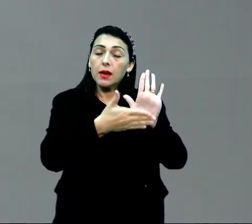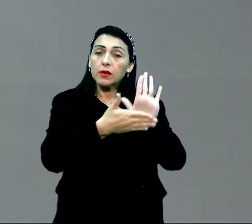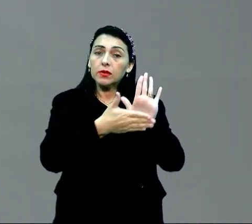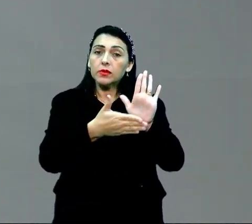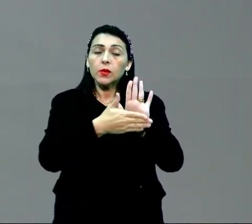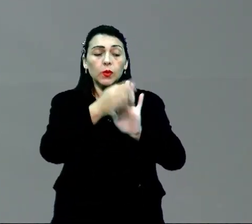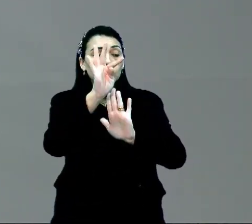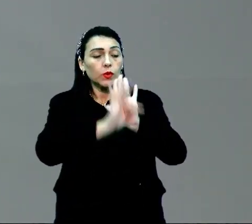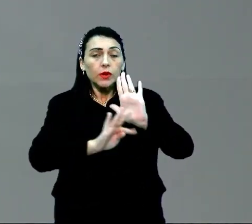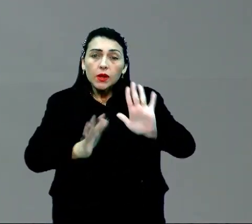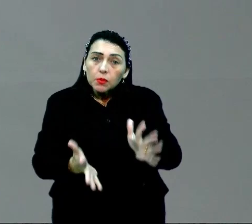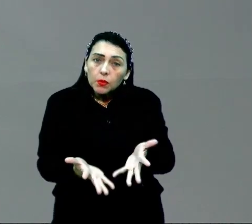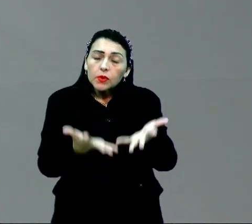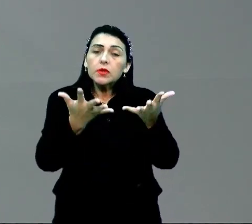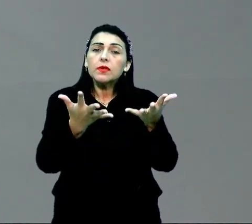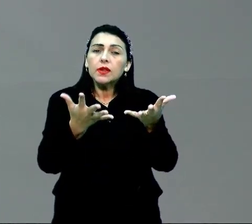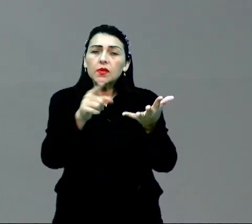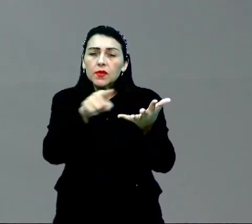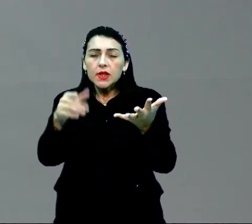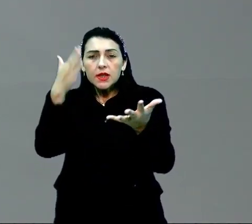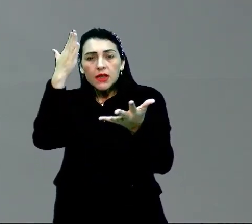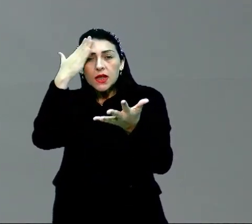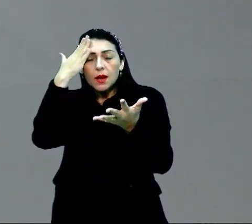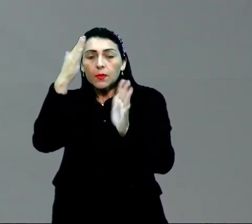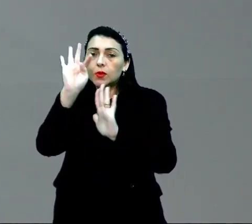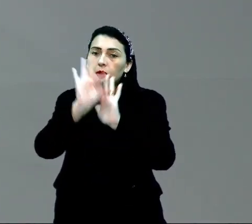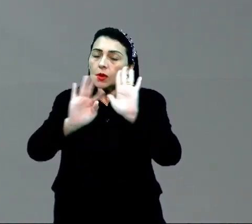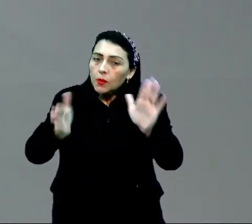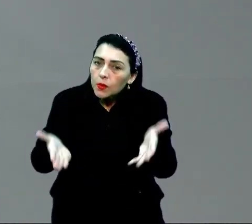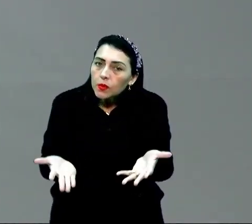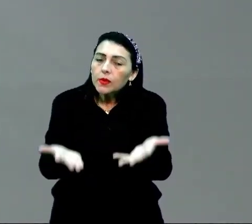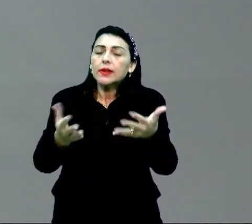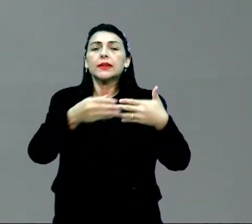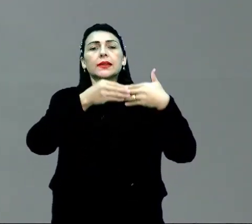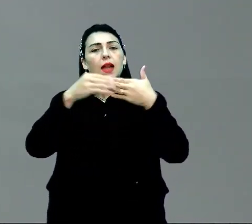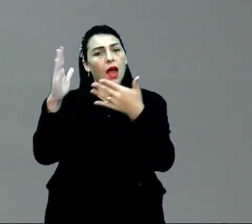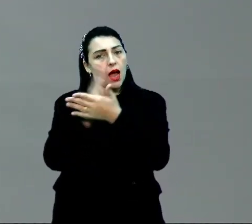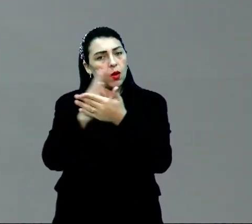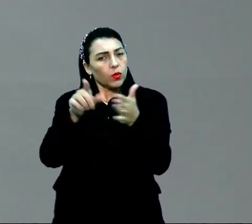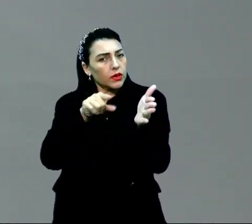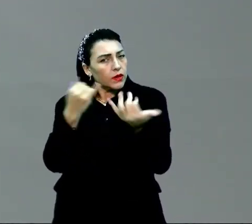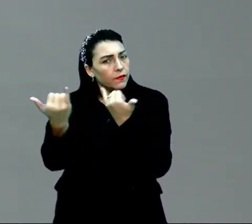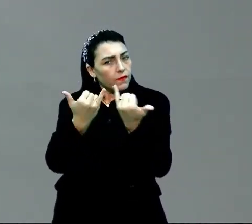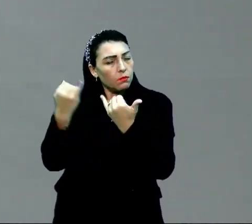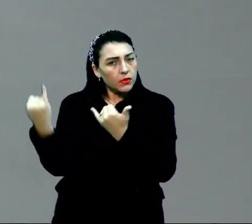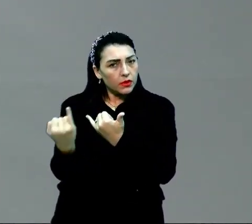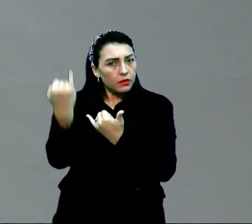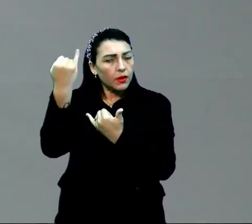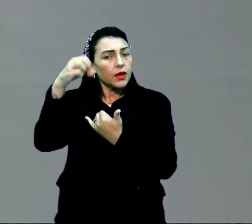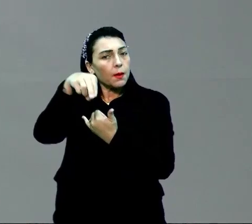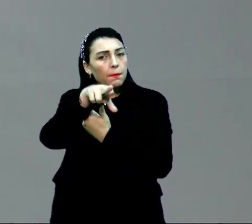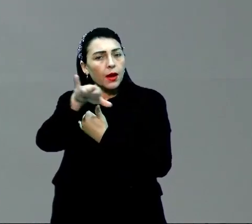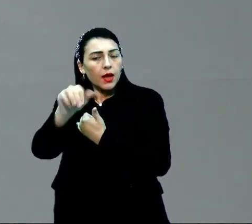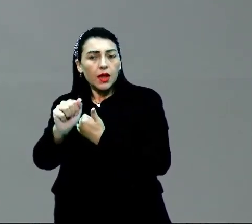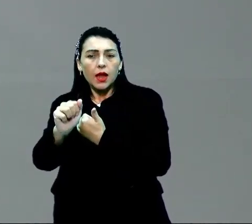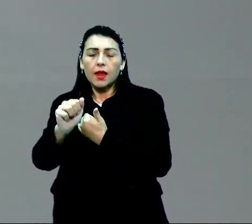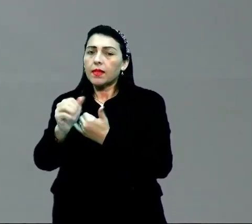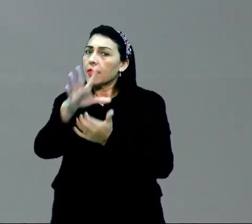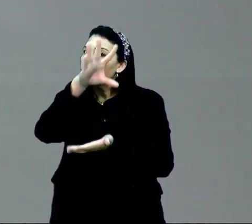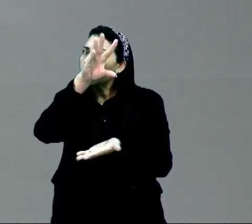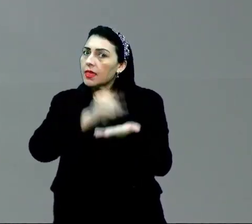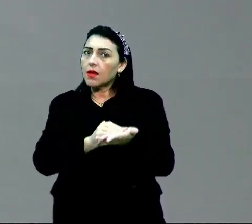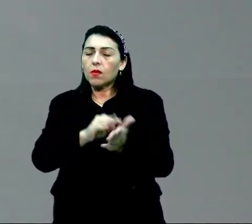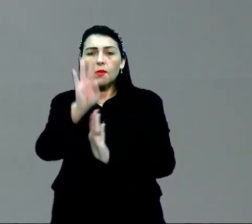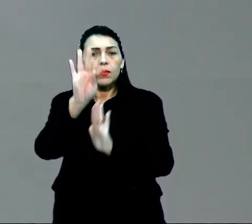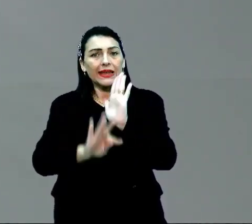nos textos motivadores. Você sabe que os textos motivadores, eles trazem alguns dados importantes. A Maria Fernanda, ela não copiou o